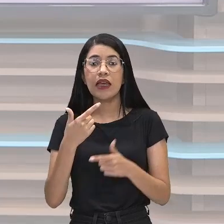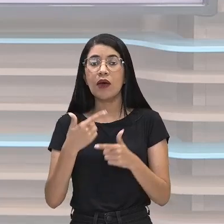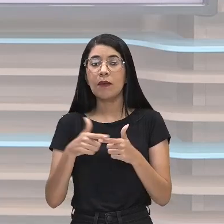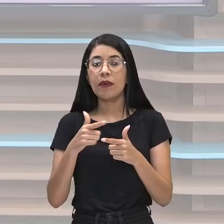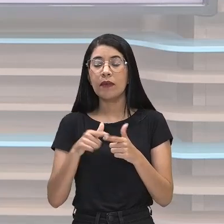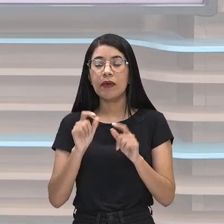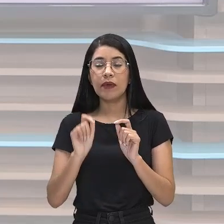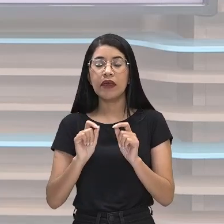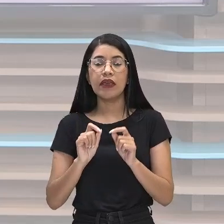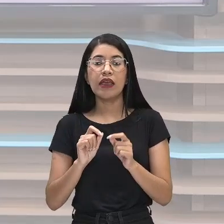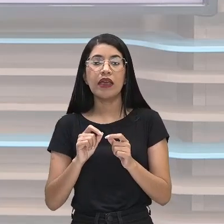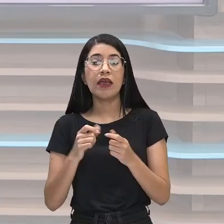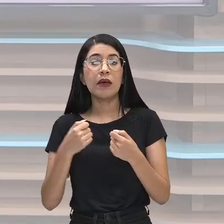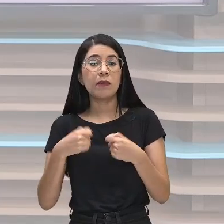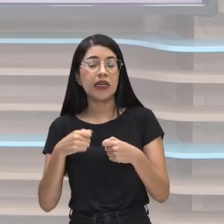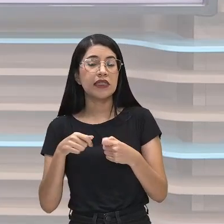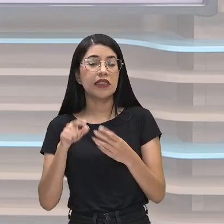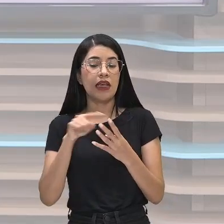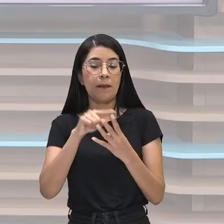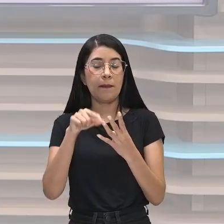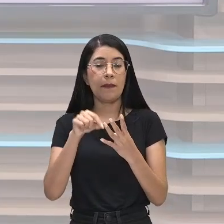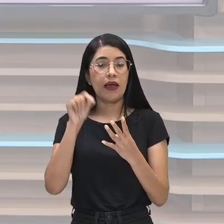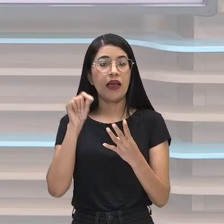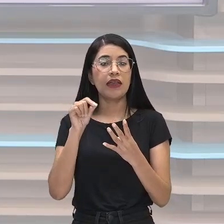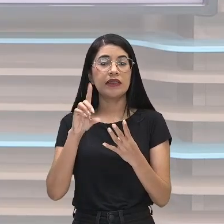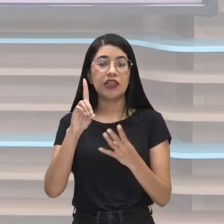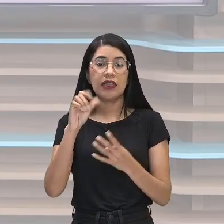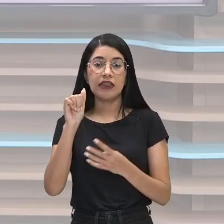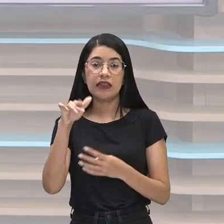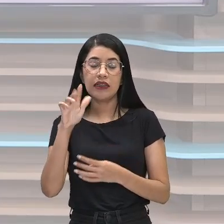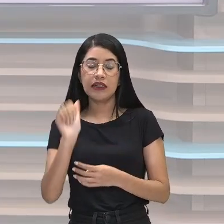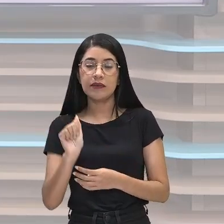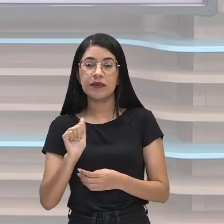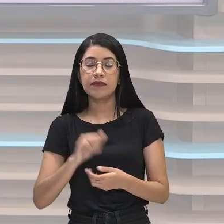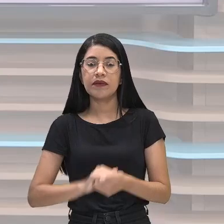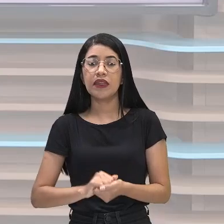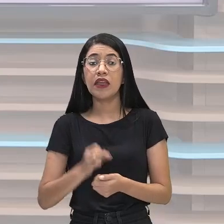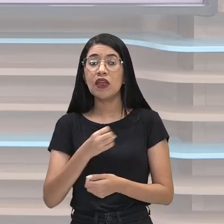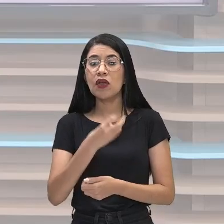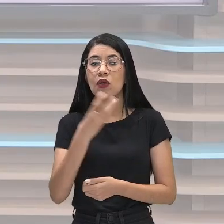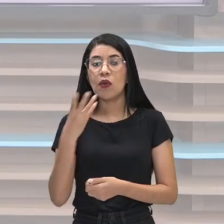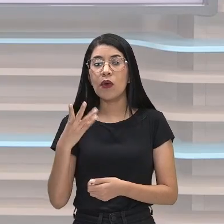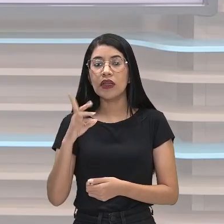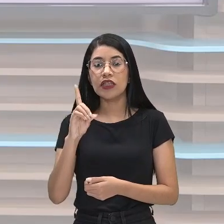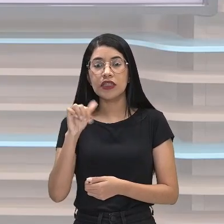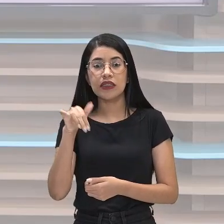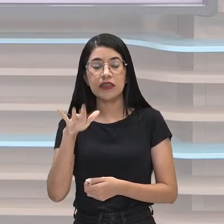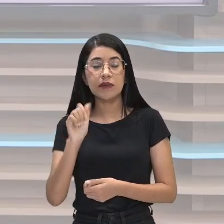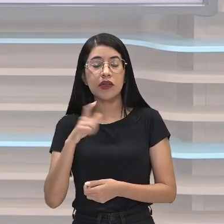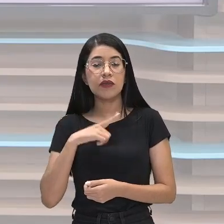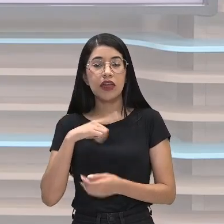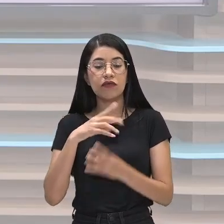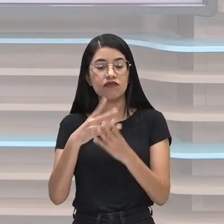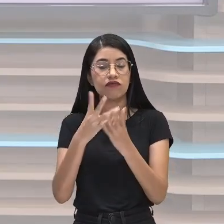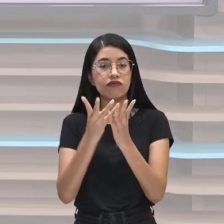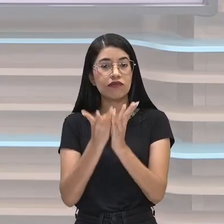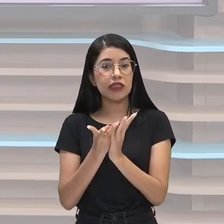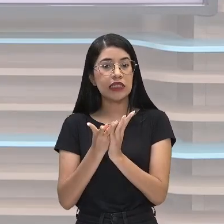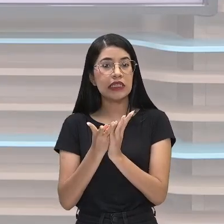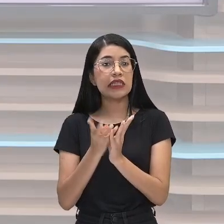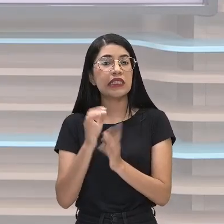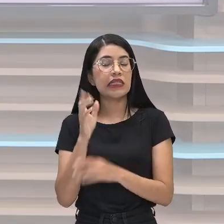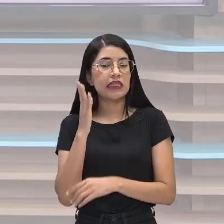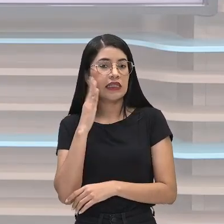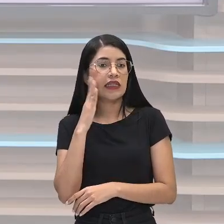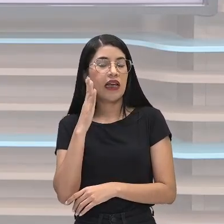quero que a carta escolhida seja uma dama. E quantas damas eu tenho em baralho? Se a gente souber aí as cartas